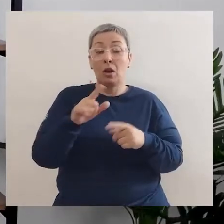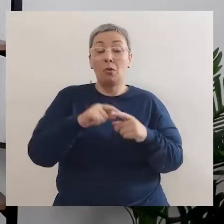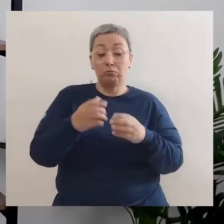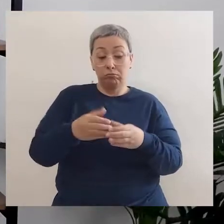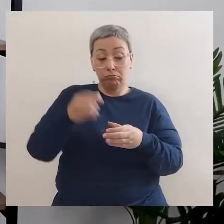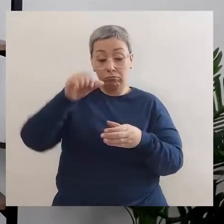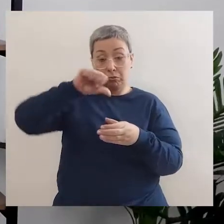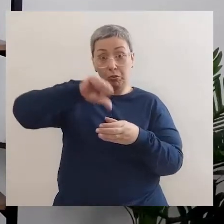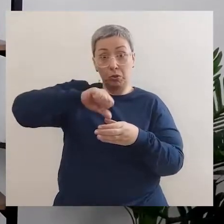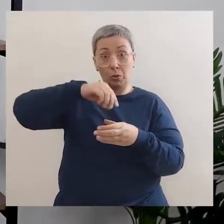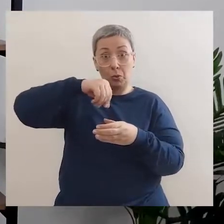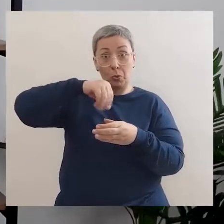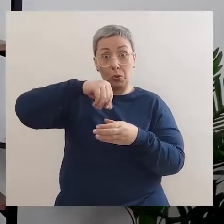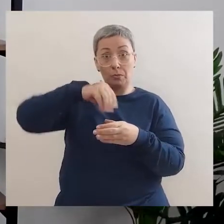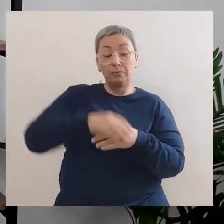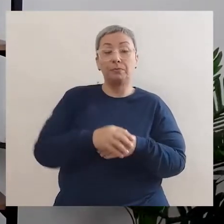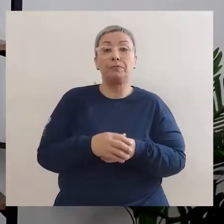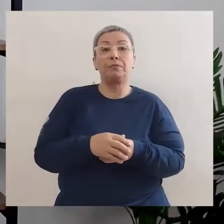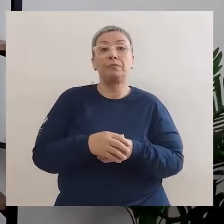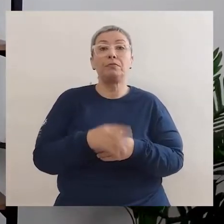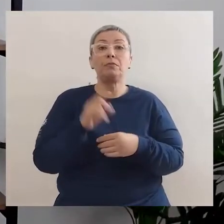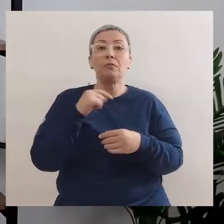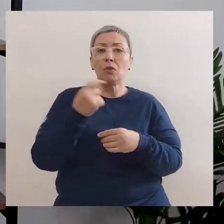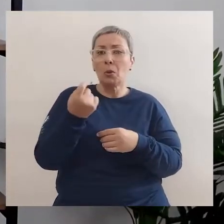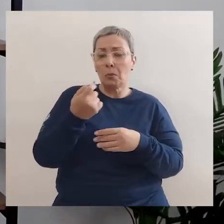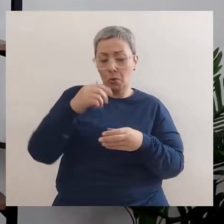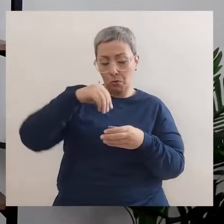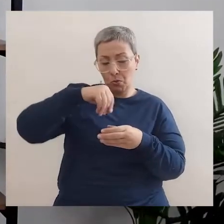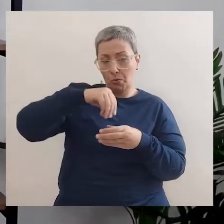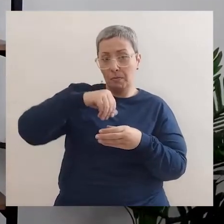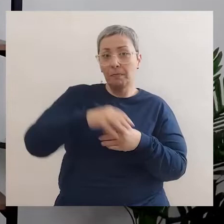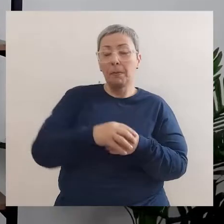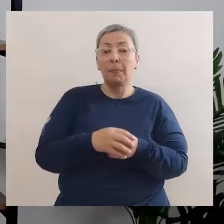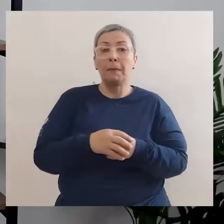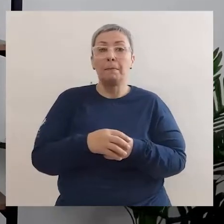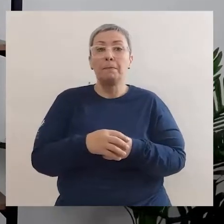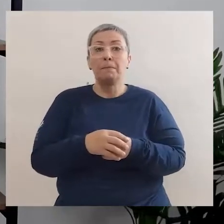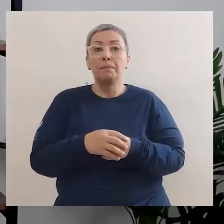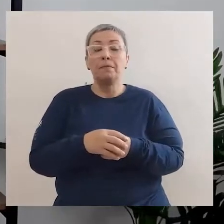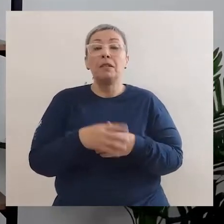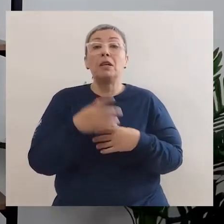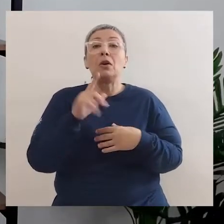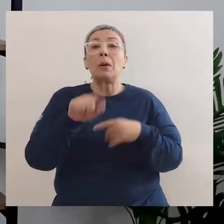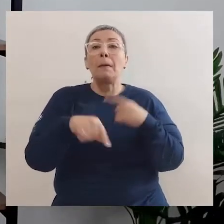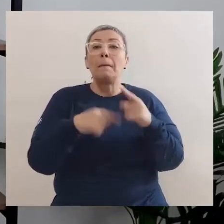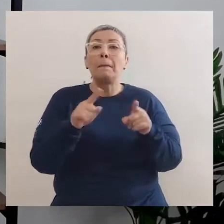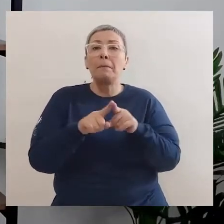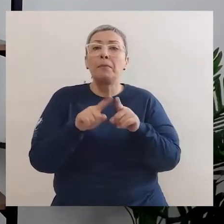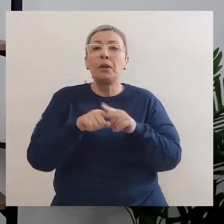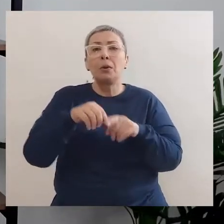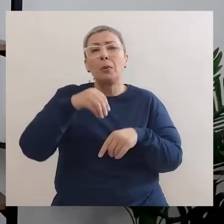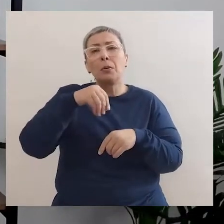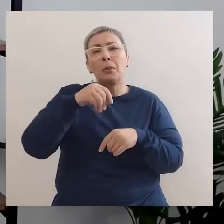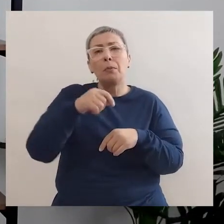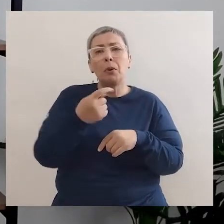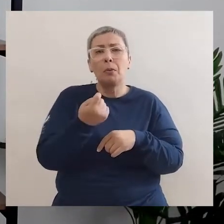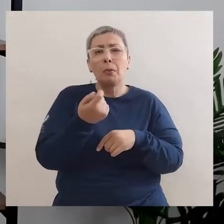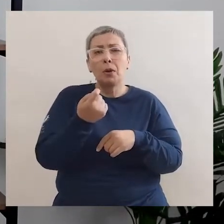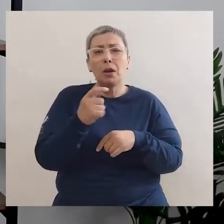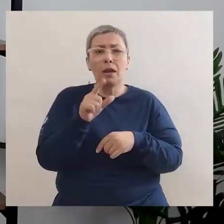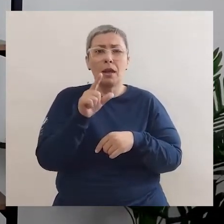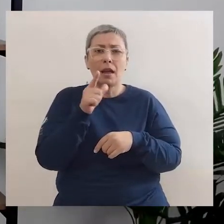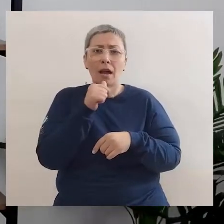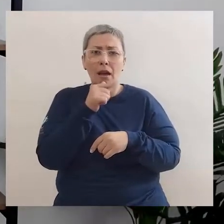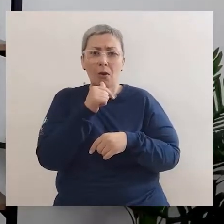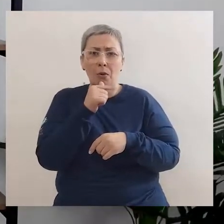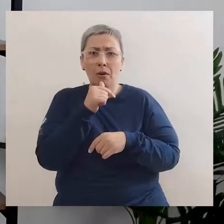coloral. Aí pega um pouquinho de água, aqui dentro dessa caneca tem água, mas é bem pouquinho mesmo, tá